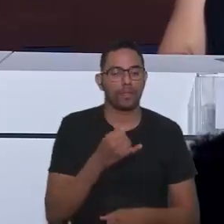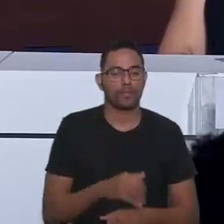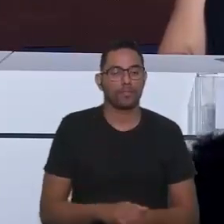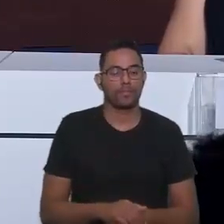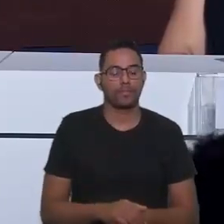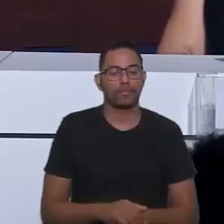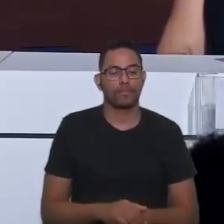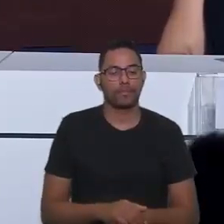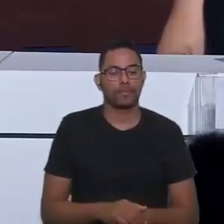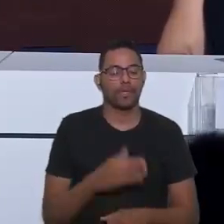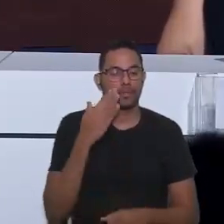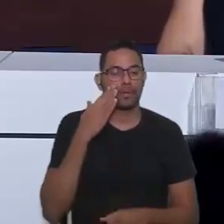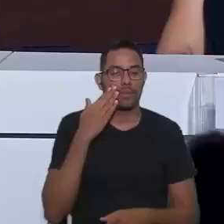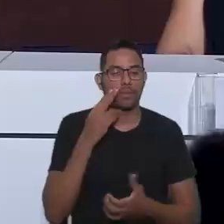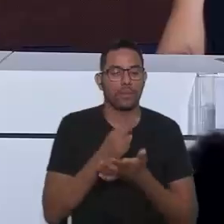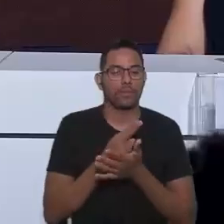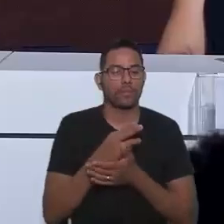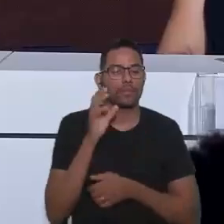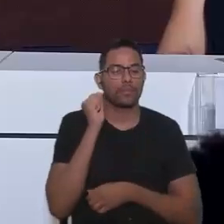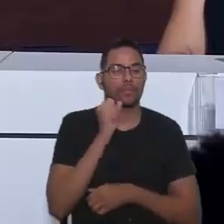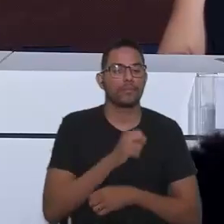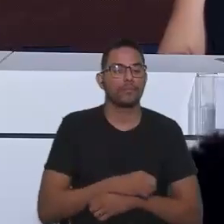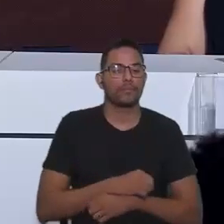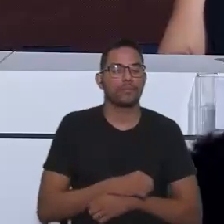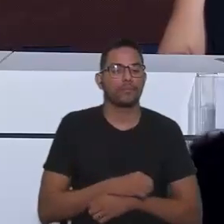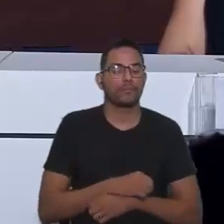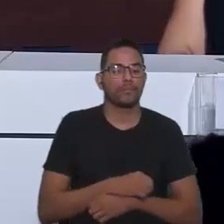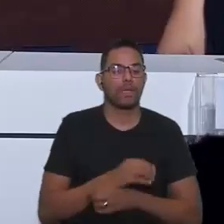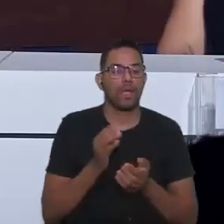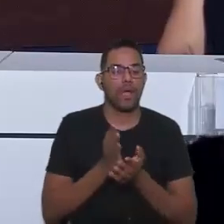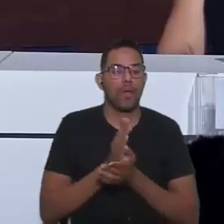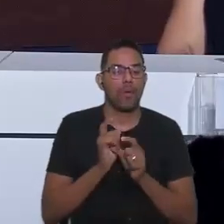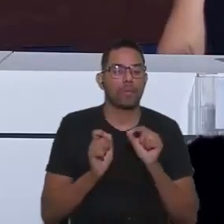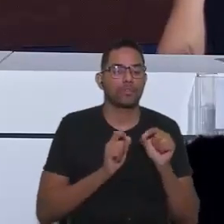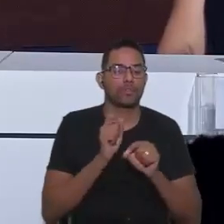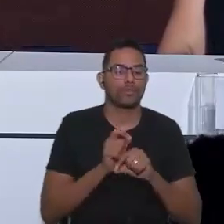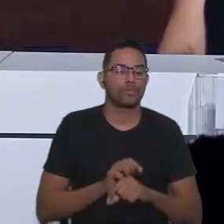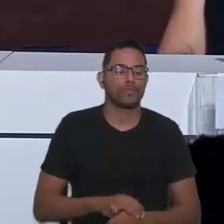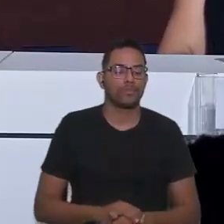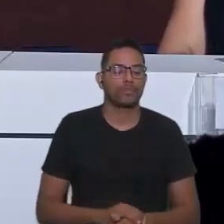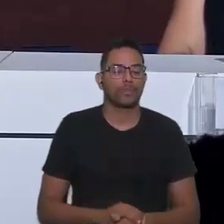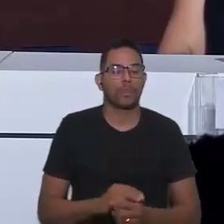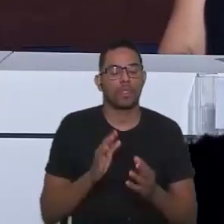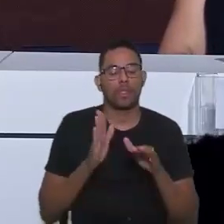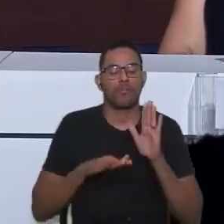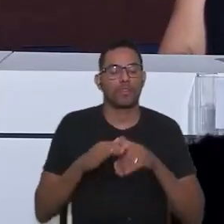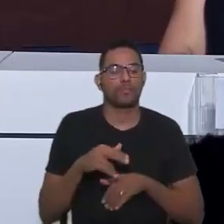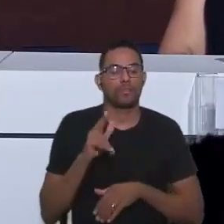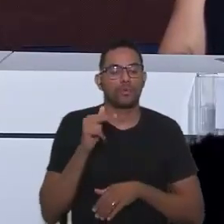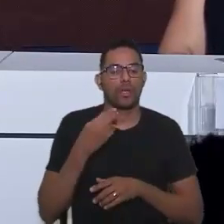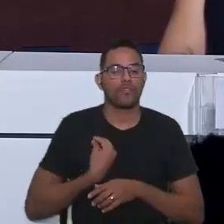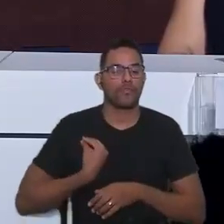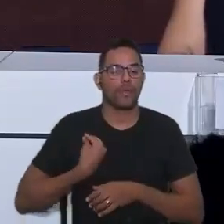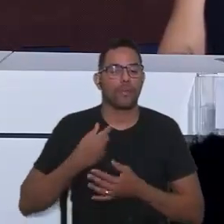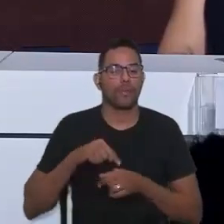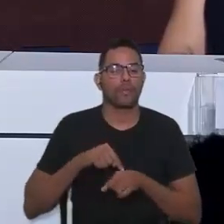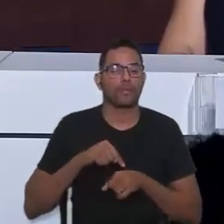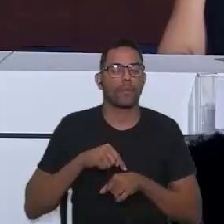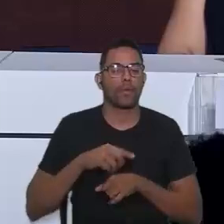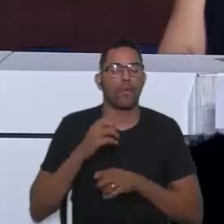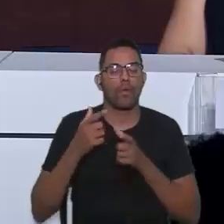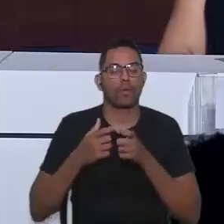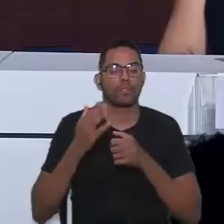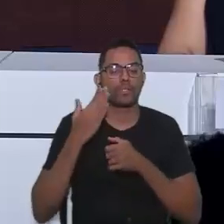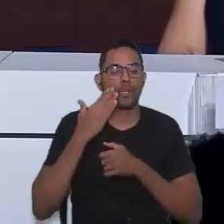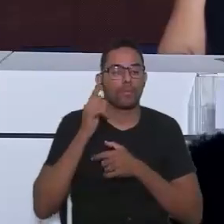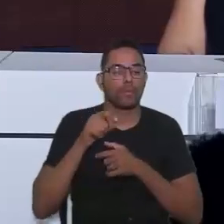proveitoso saber e executar, e por algum motivo talvez nunca tenhamos vivido num tempo onde aquilo